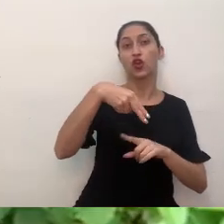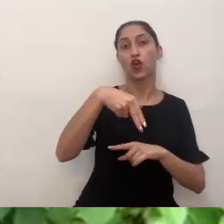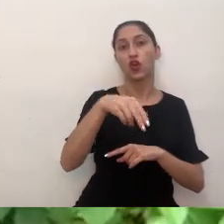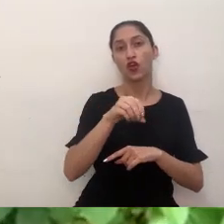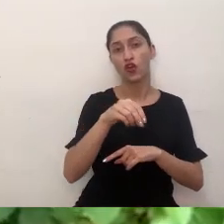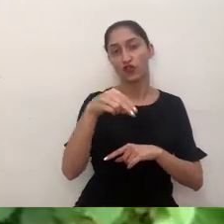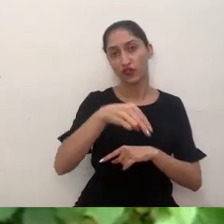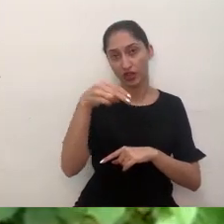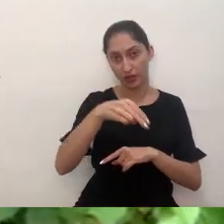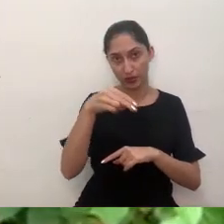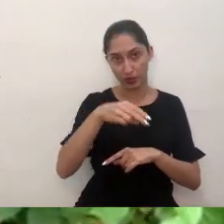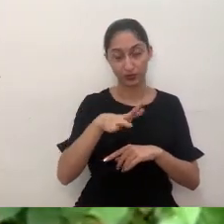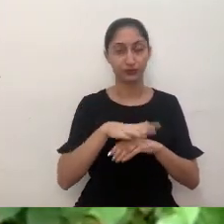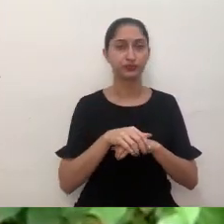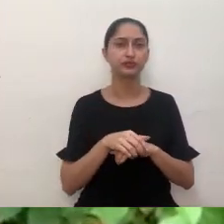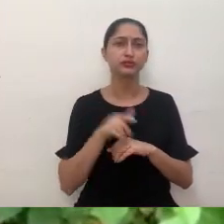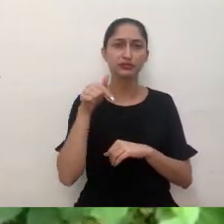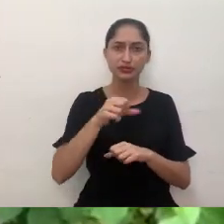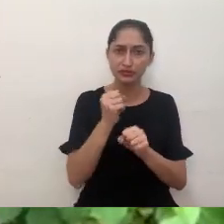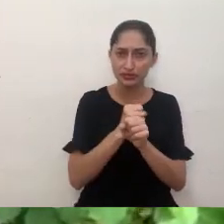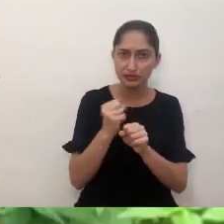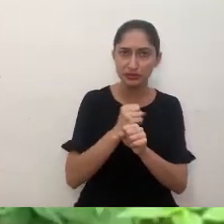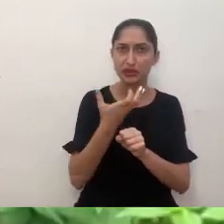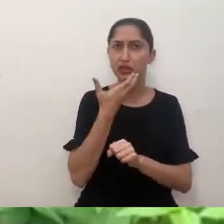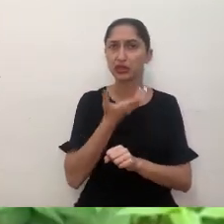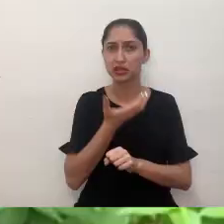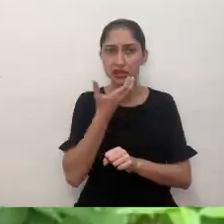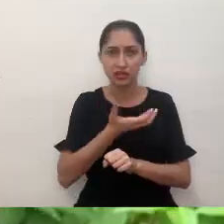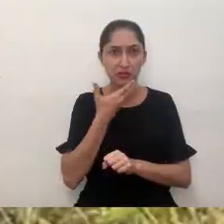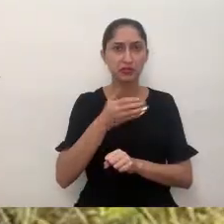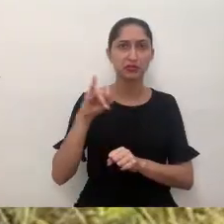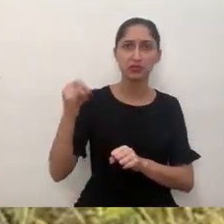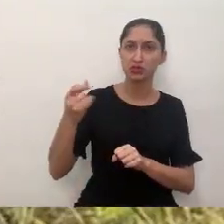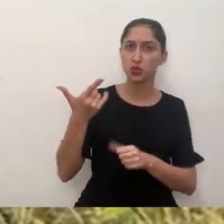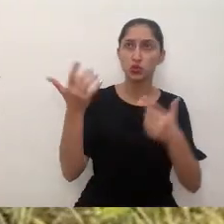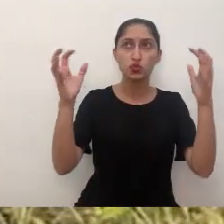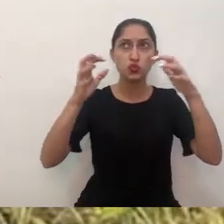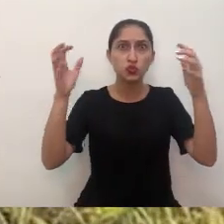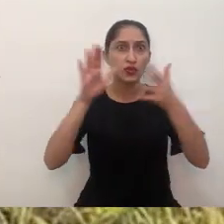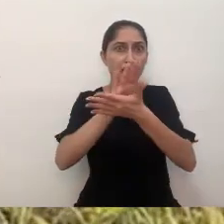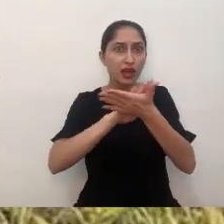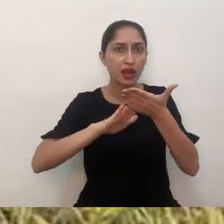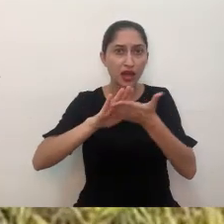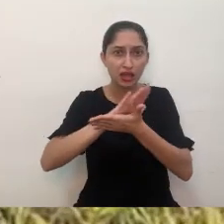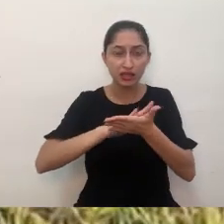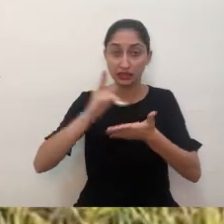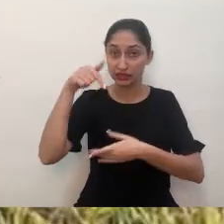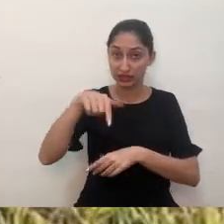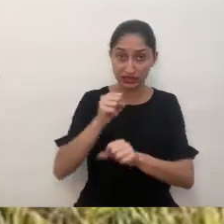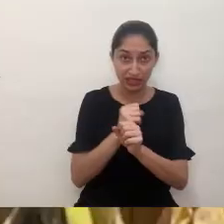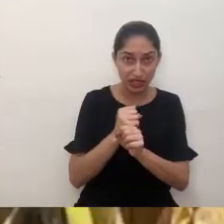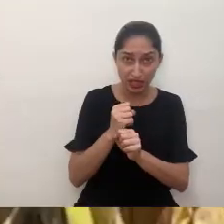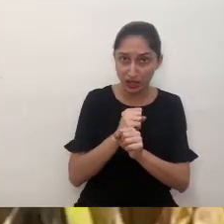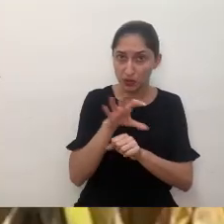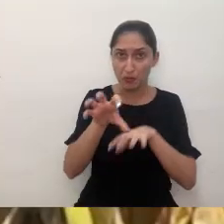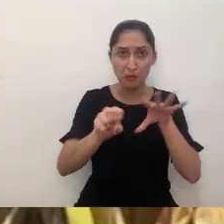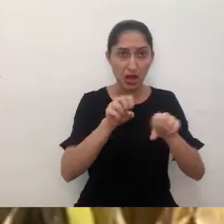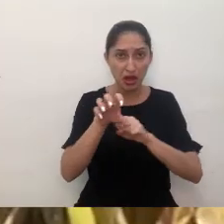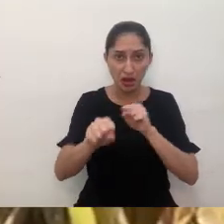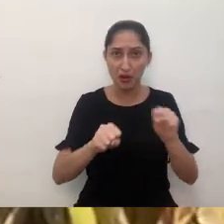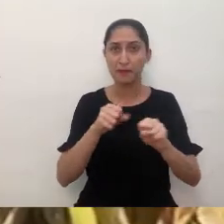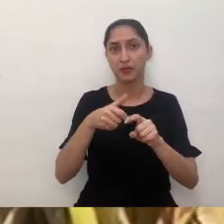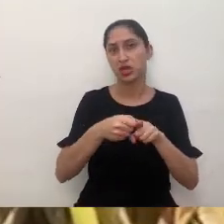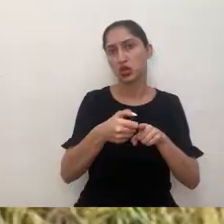que esse ano a gente plantou, quando foi dezembro e janeiro, não foi chuvoso. Esse ano, o milho mesmo, a gente não vai colher nada. Então foi uma